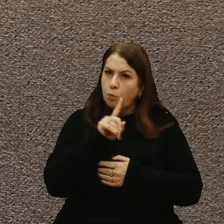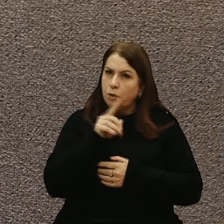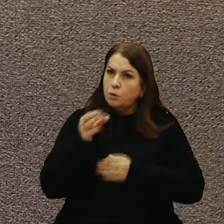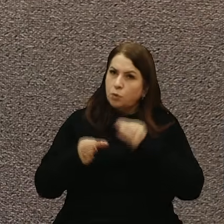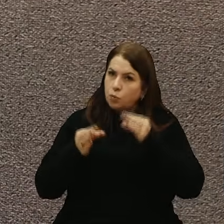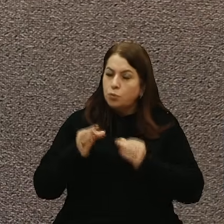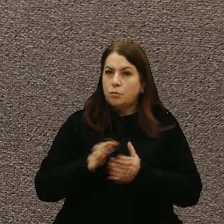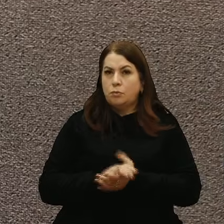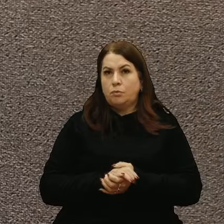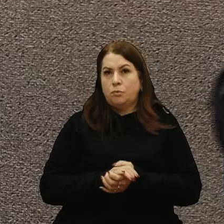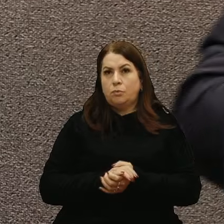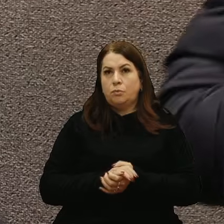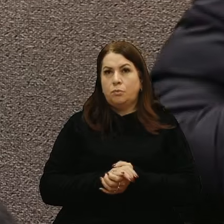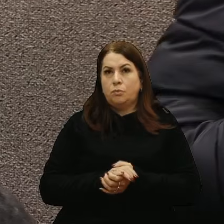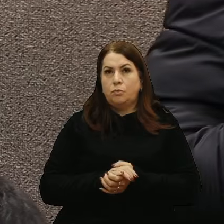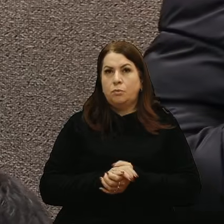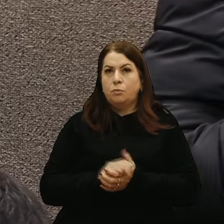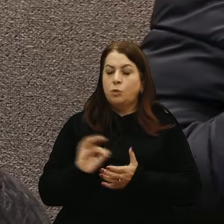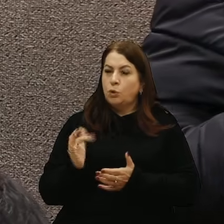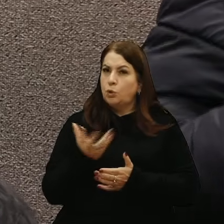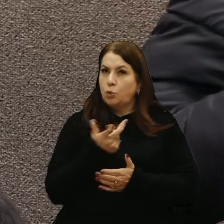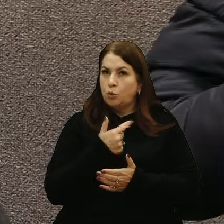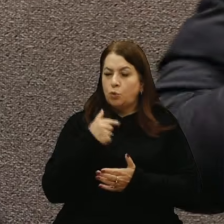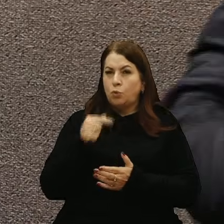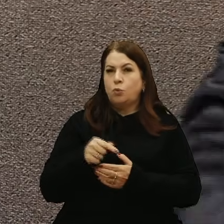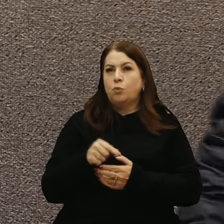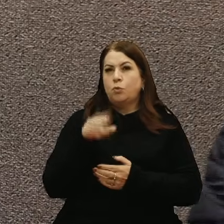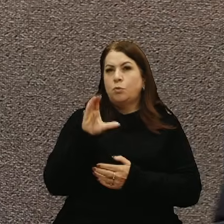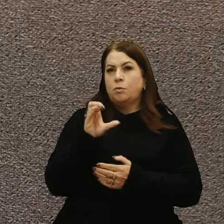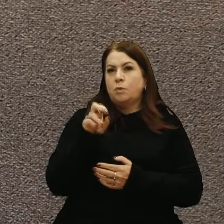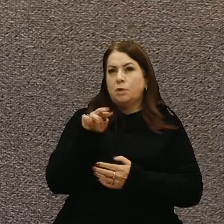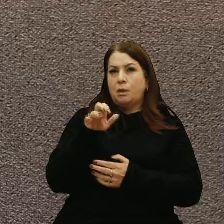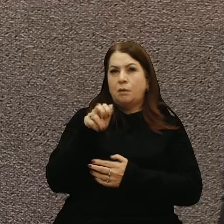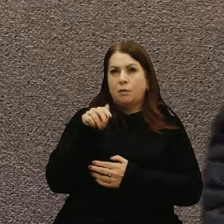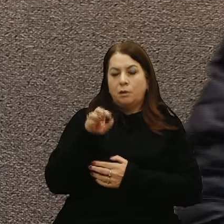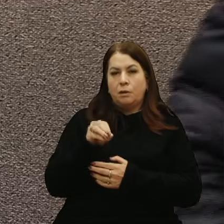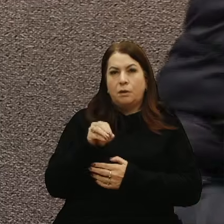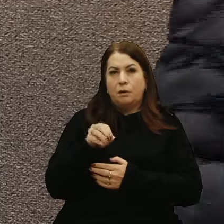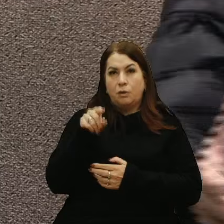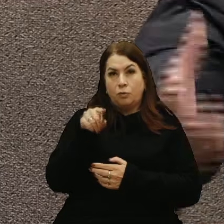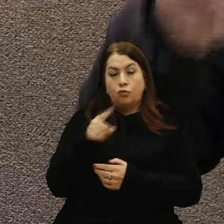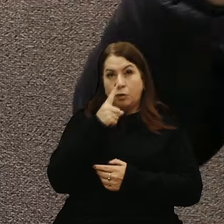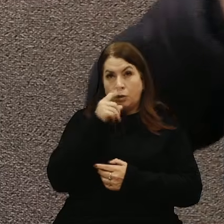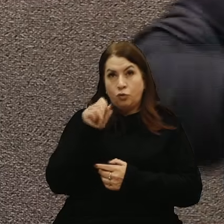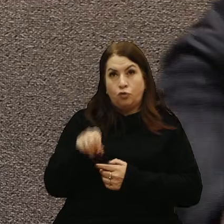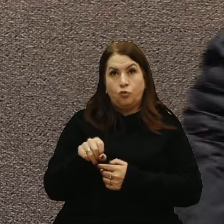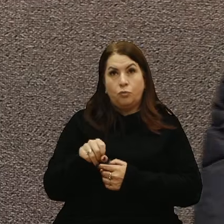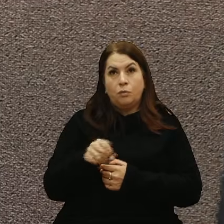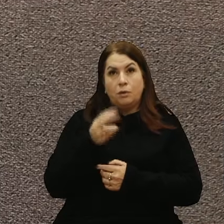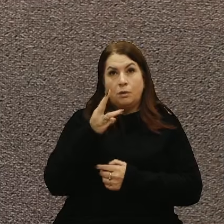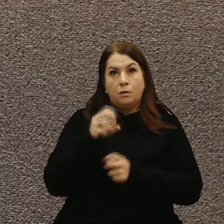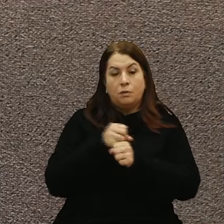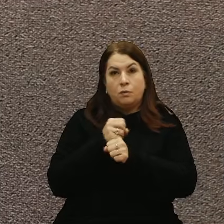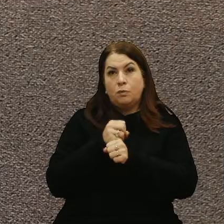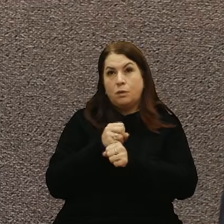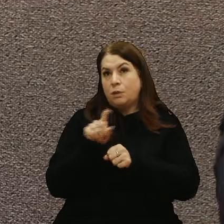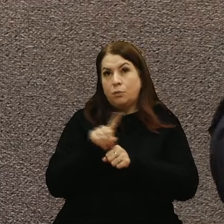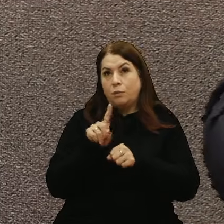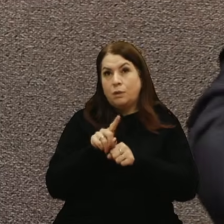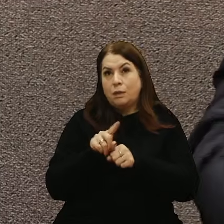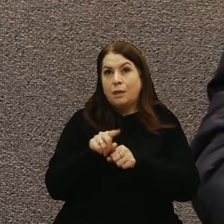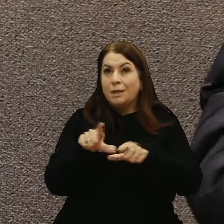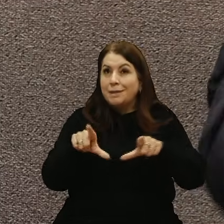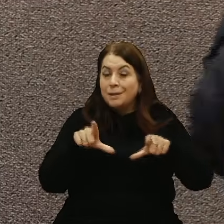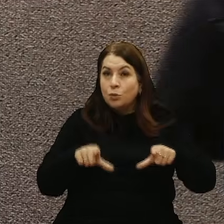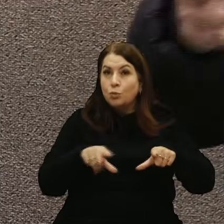justo. Porque todos do centenário têm coleta de lixo há quanto? 30 anos. E eles não têm ainda o título, não têm a